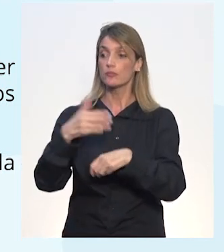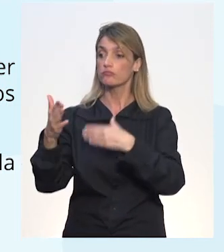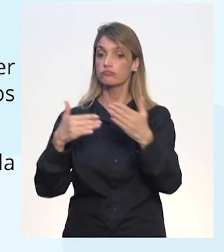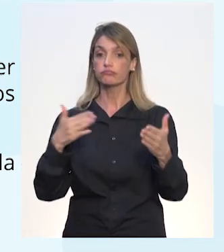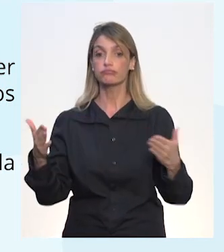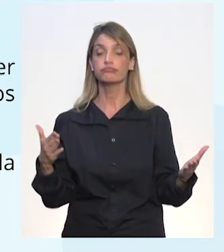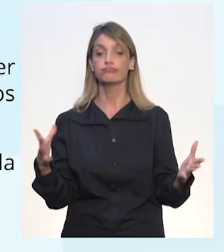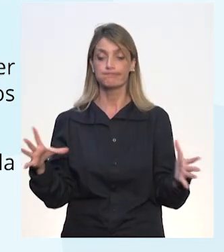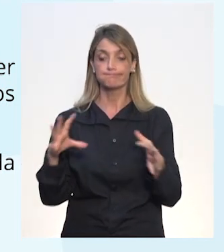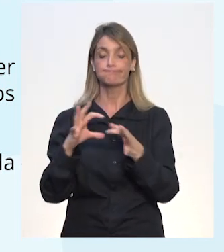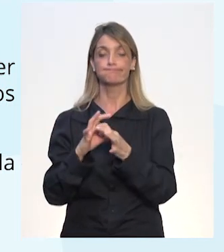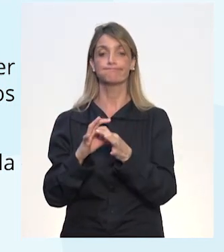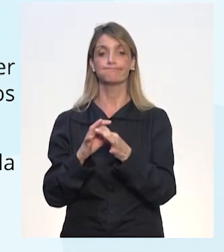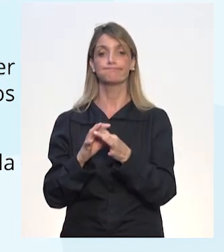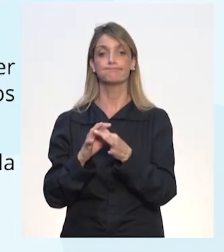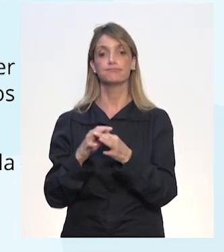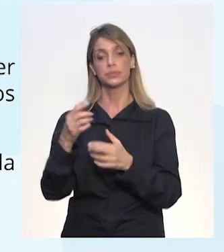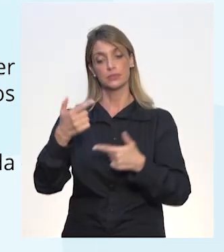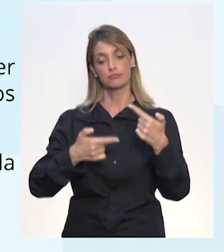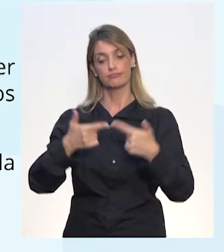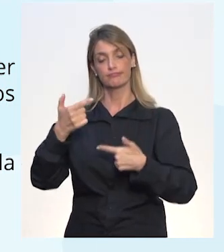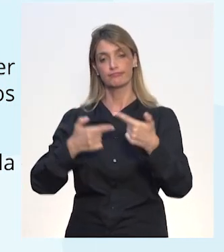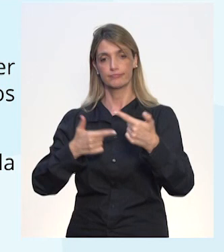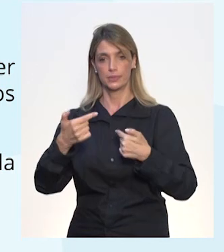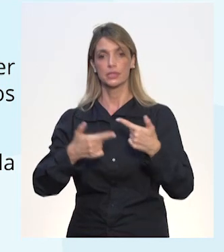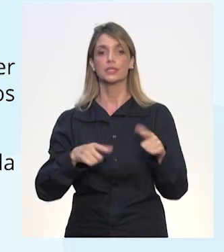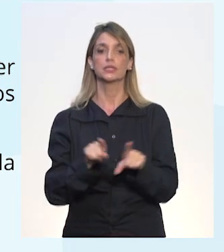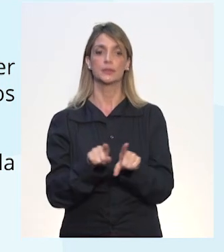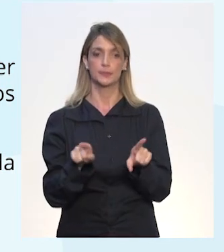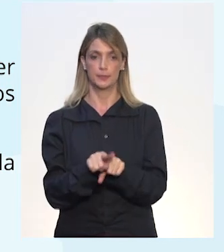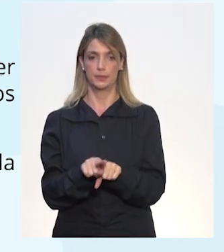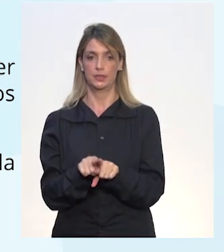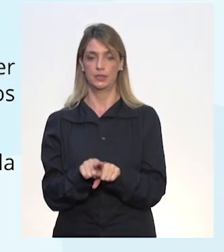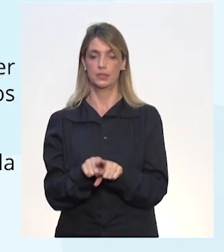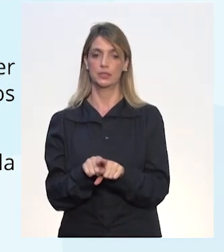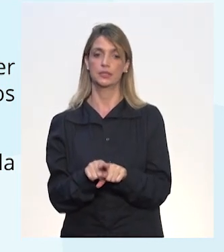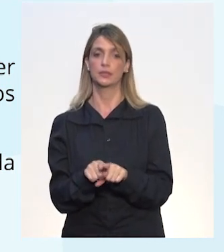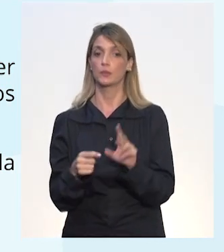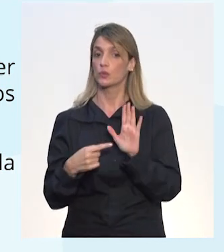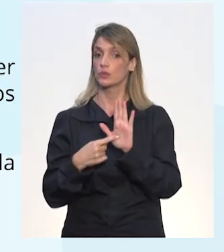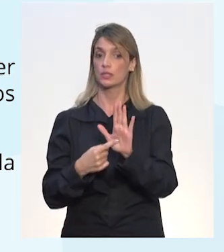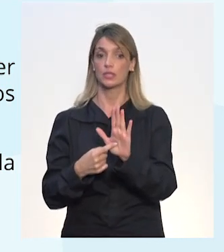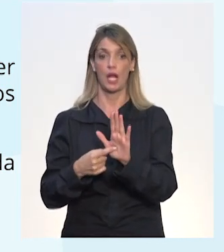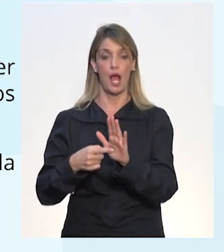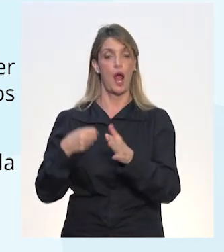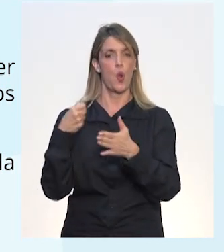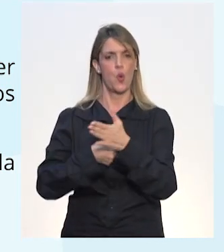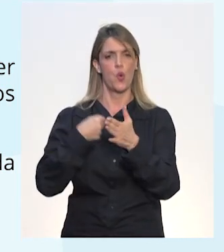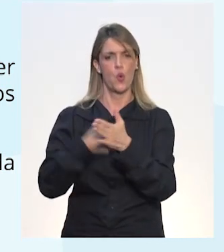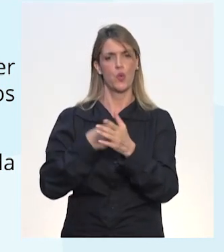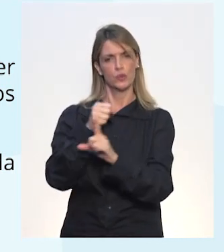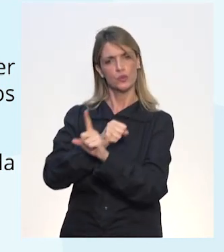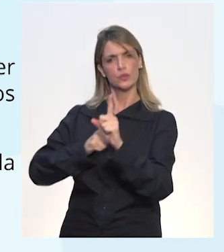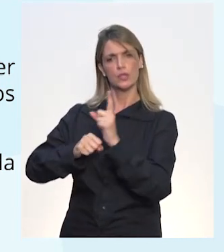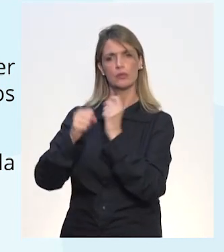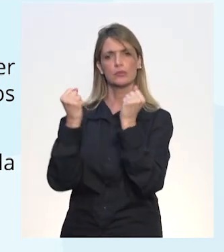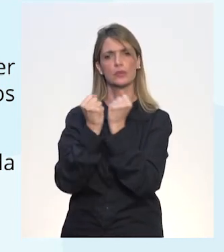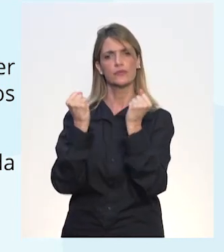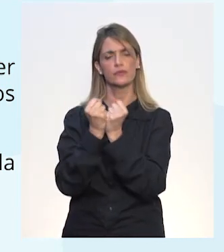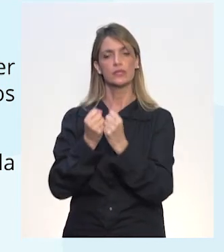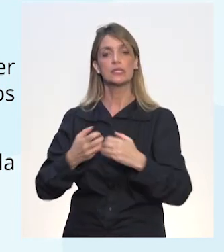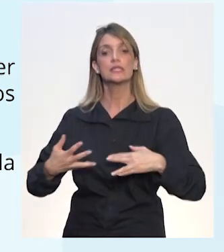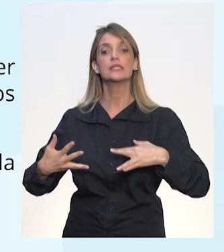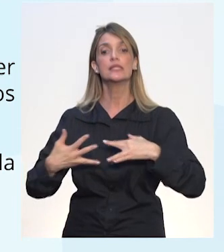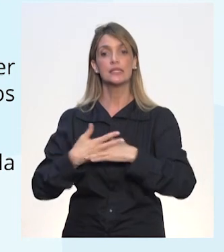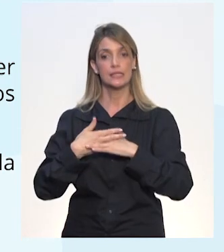suas decorrências nos conflitos armados. E também caracterizar as lutas sociais em defesa da cidadania